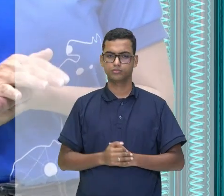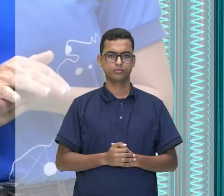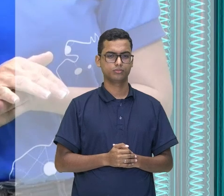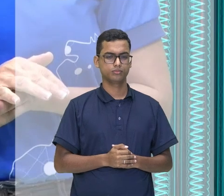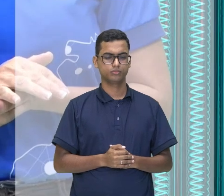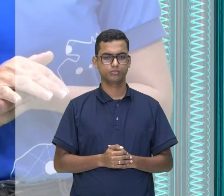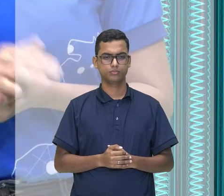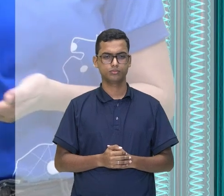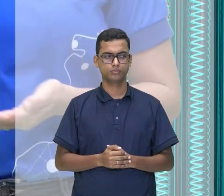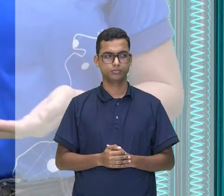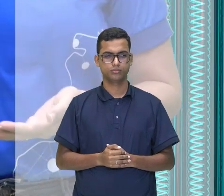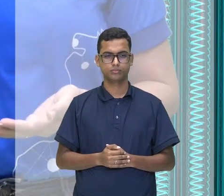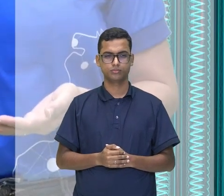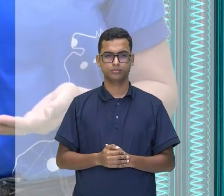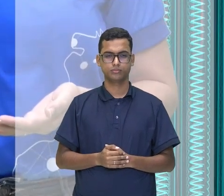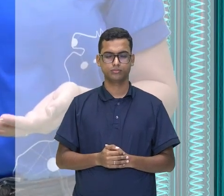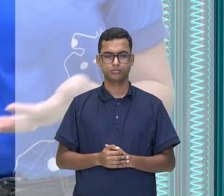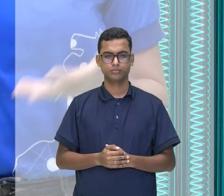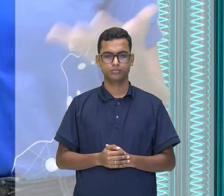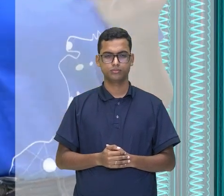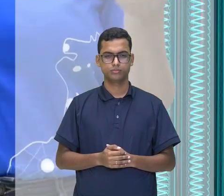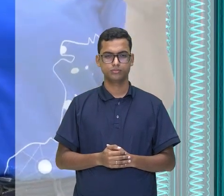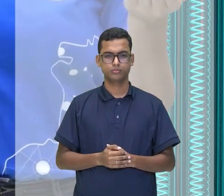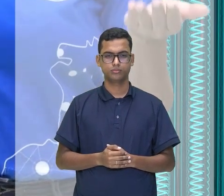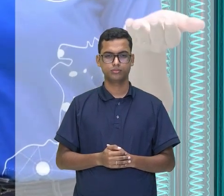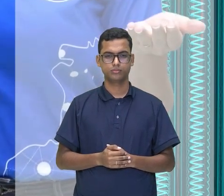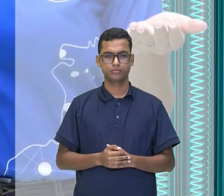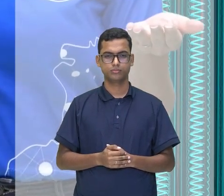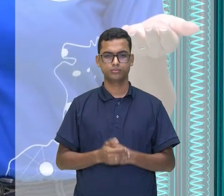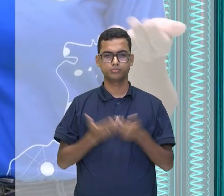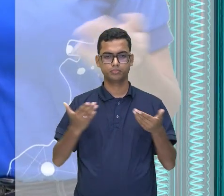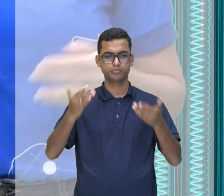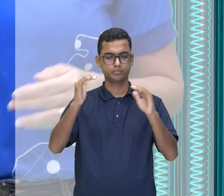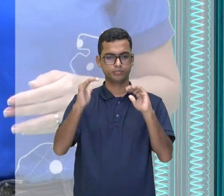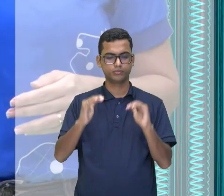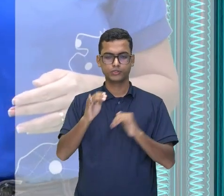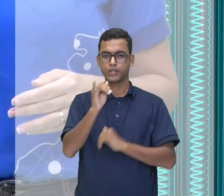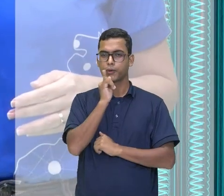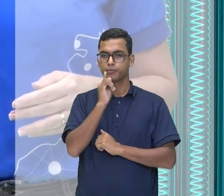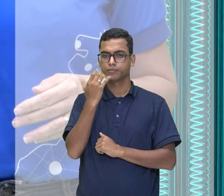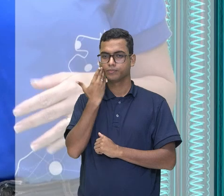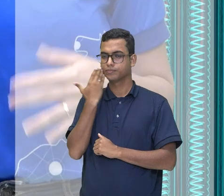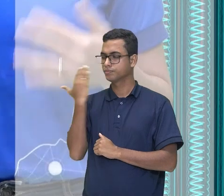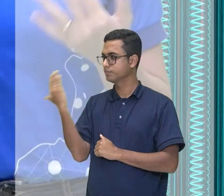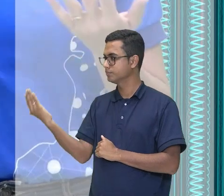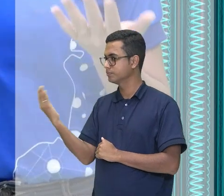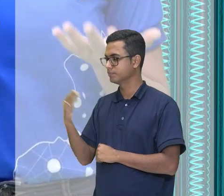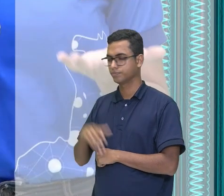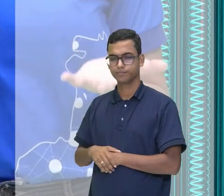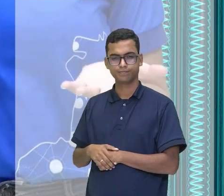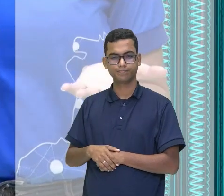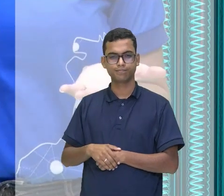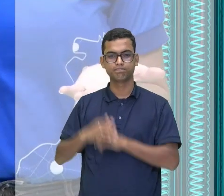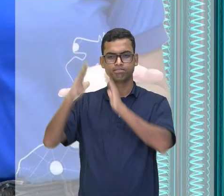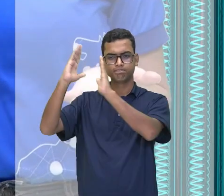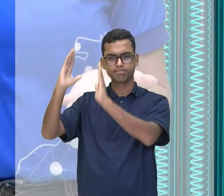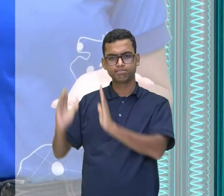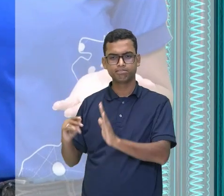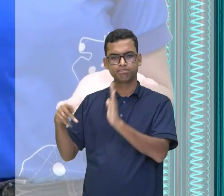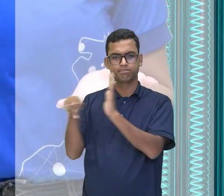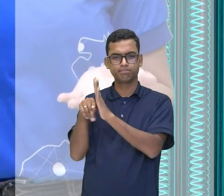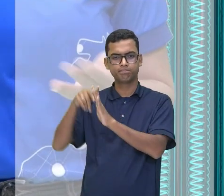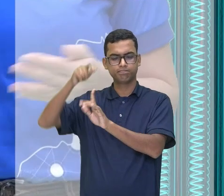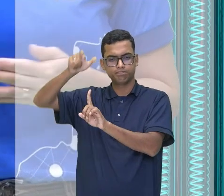Read, reading. I was reading, eu estava lendo. She was reading, ela estava